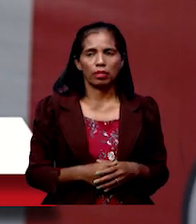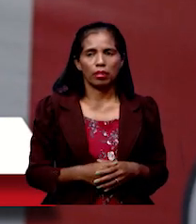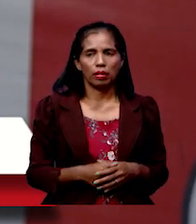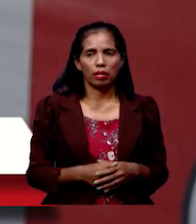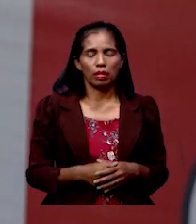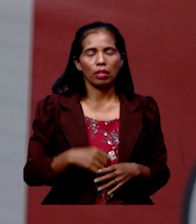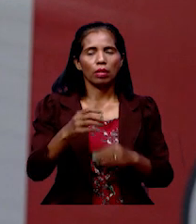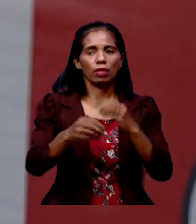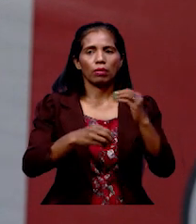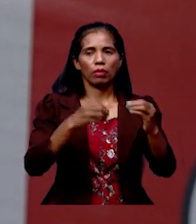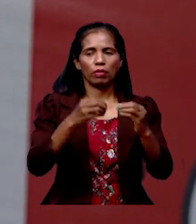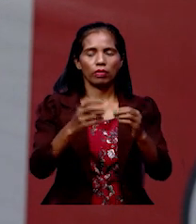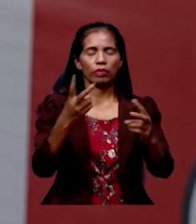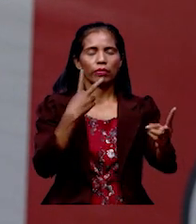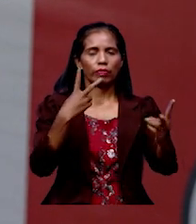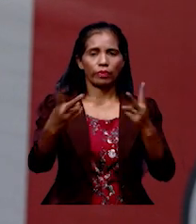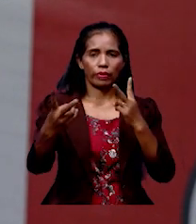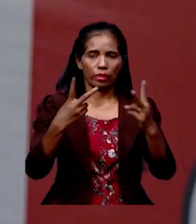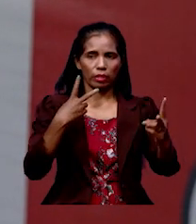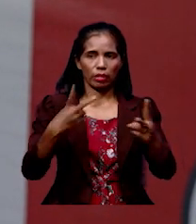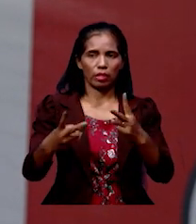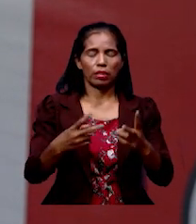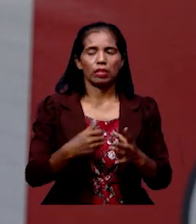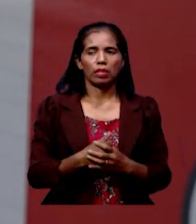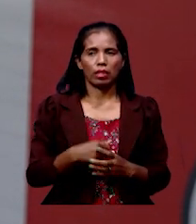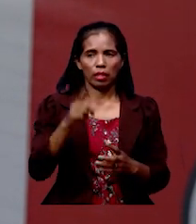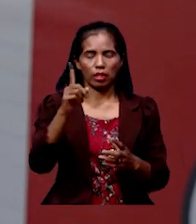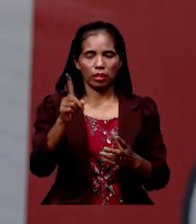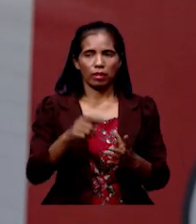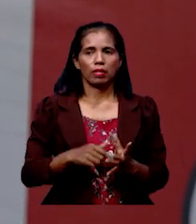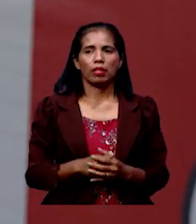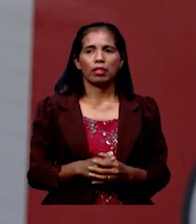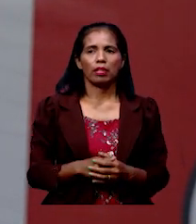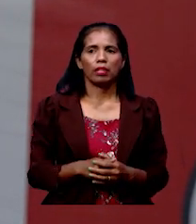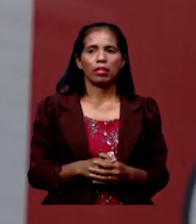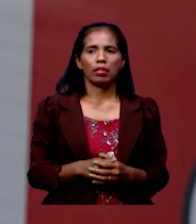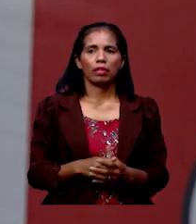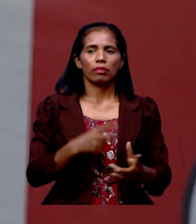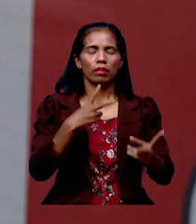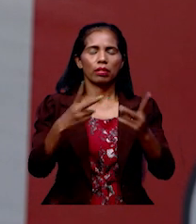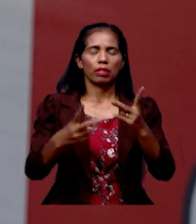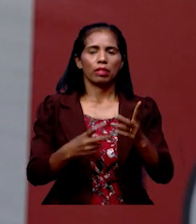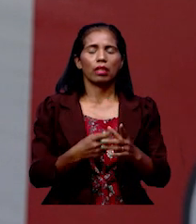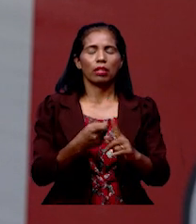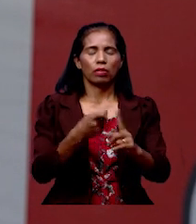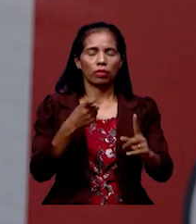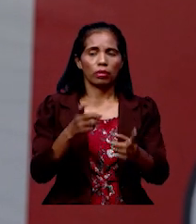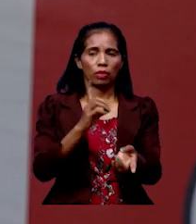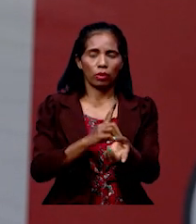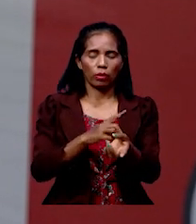Quando a visita cortesia, né? Uma visita uma vez surpresa, né? Que o Dr.